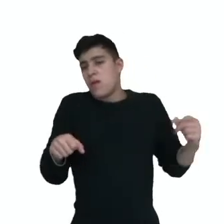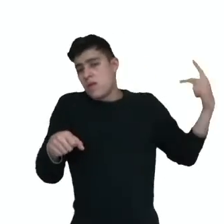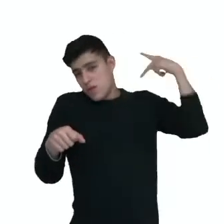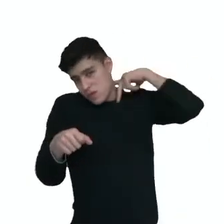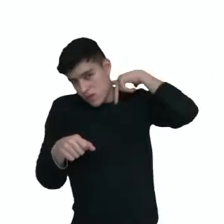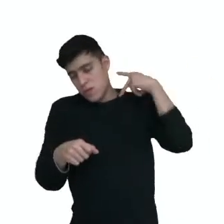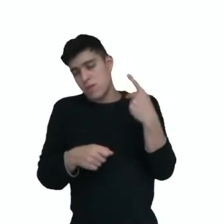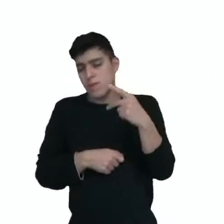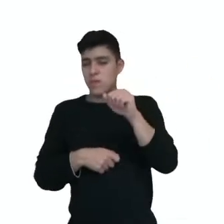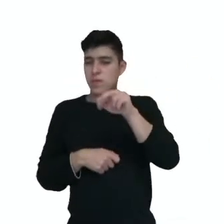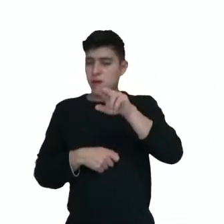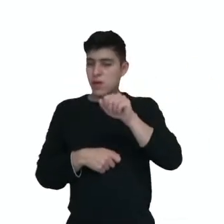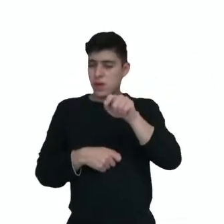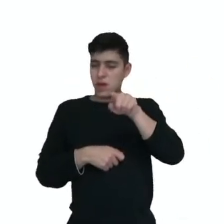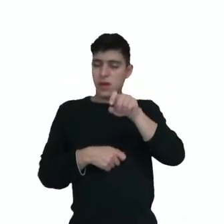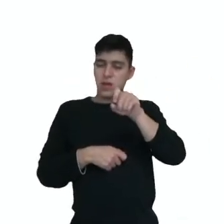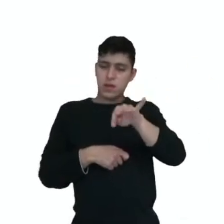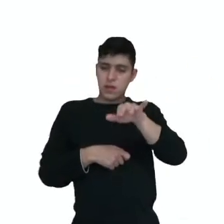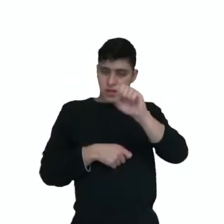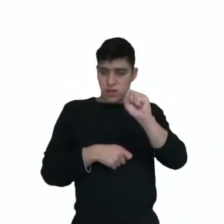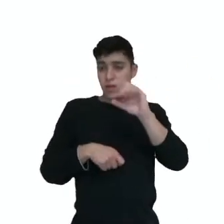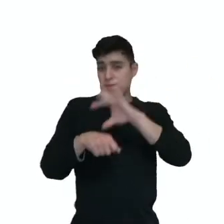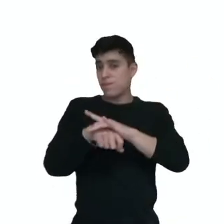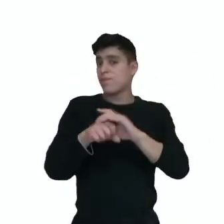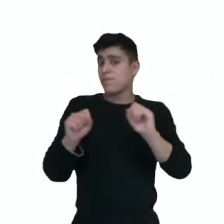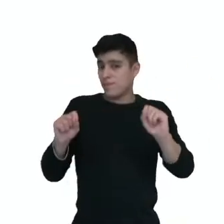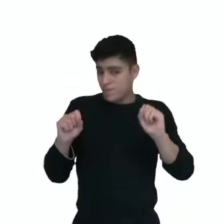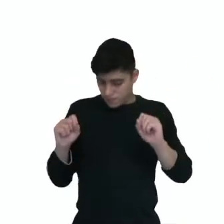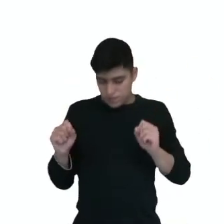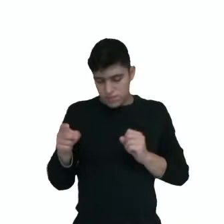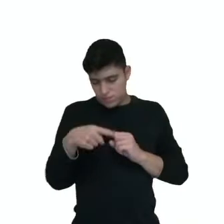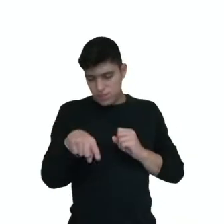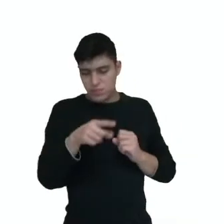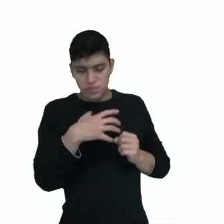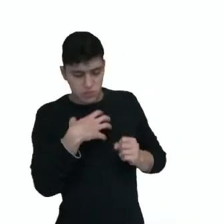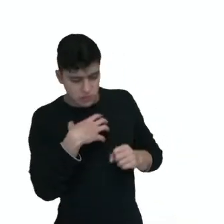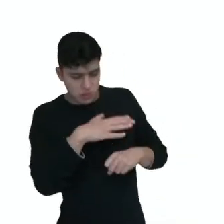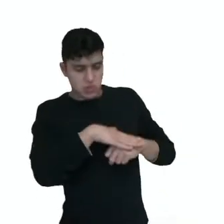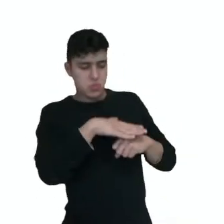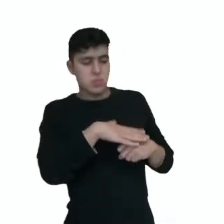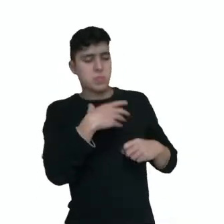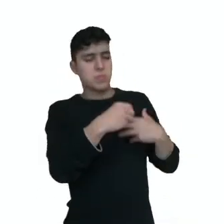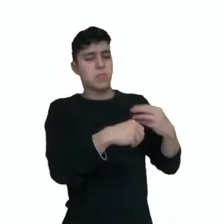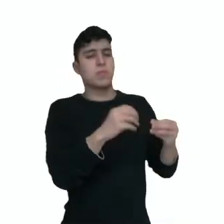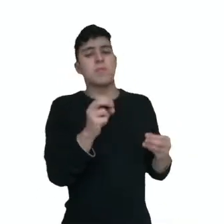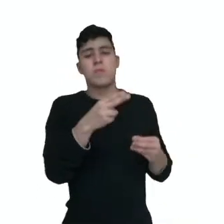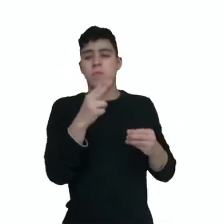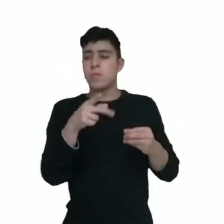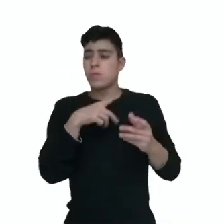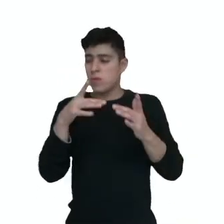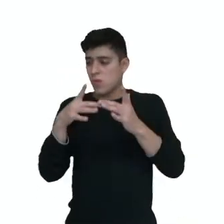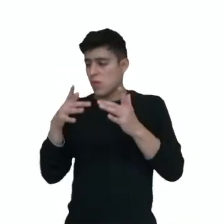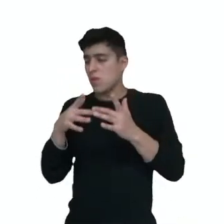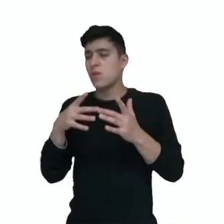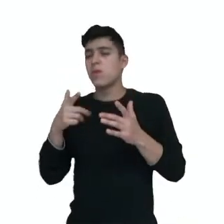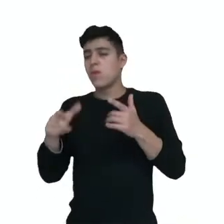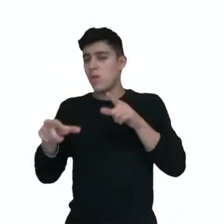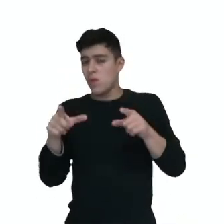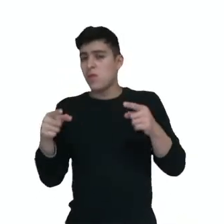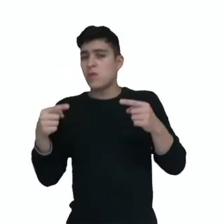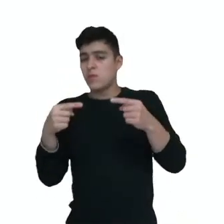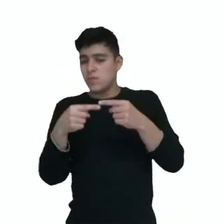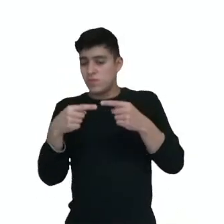causar doenças inclusive, tá? Reproduzem de forma sexuada ou assexuada e essa reprodução sexuada é